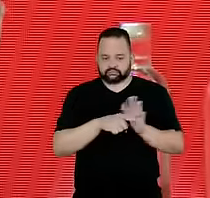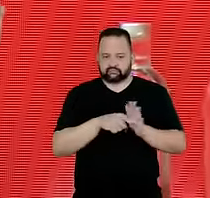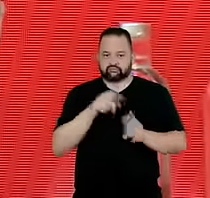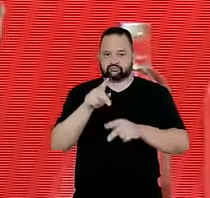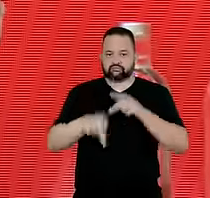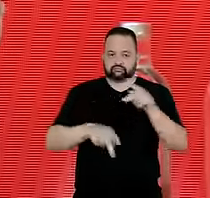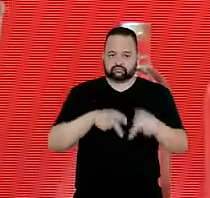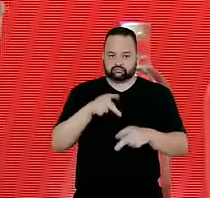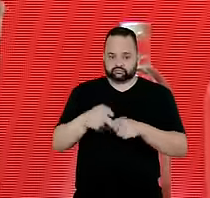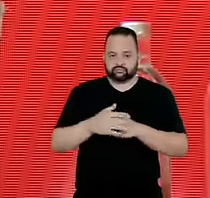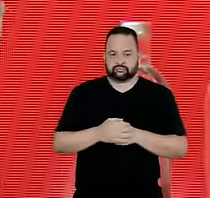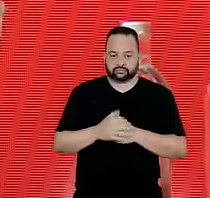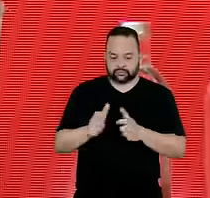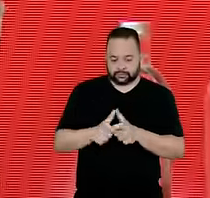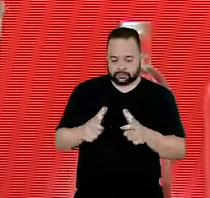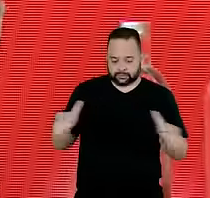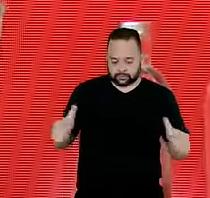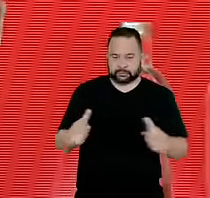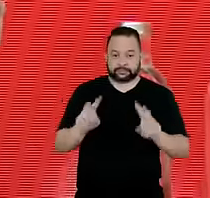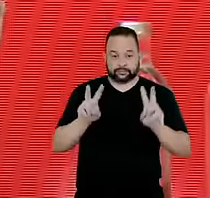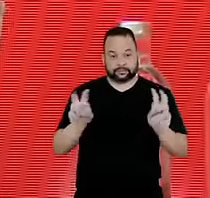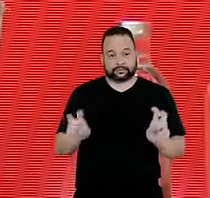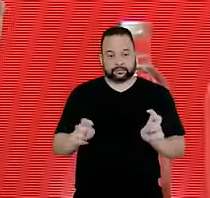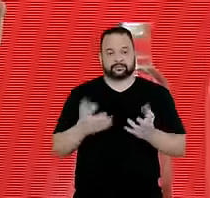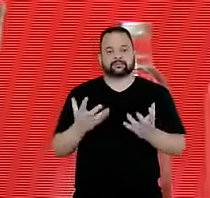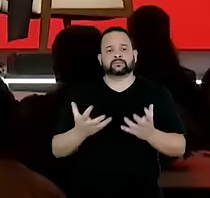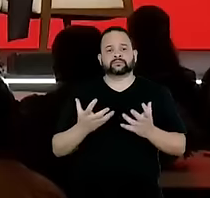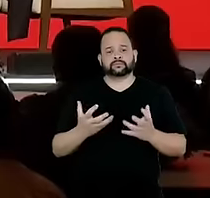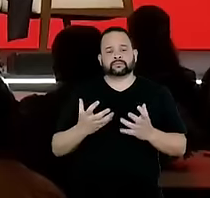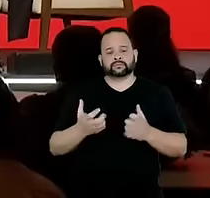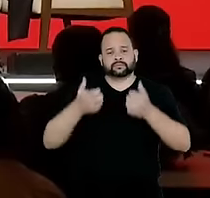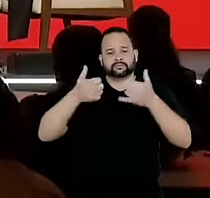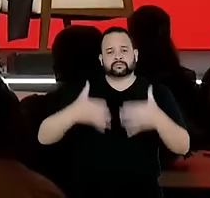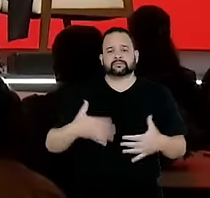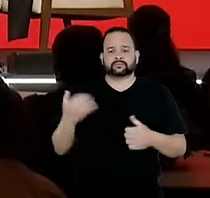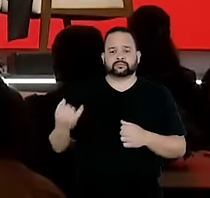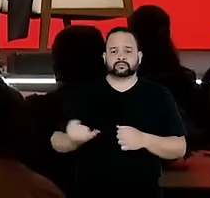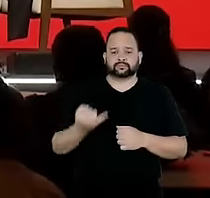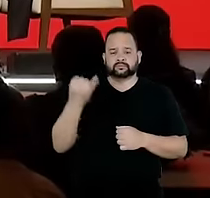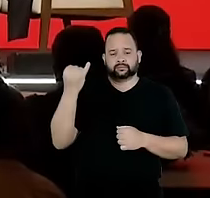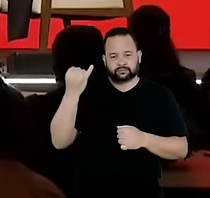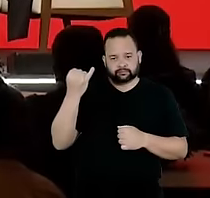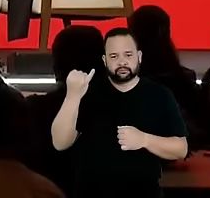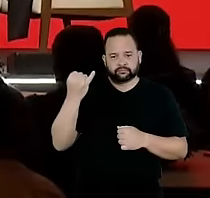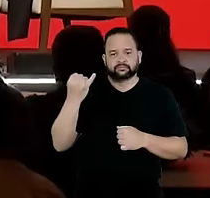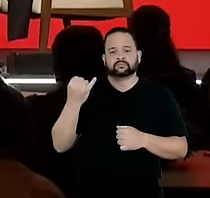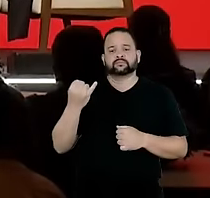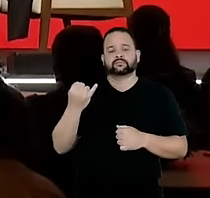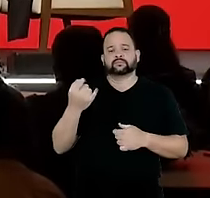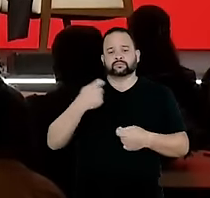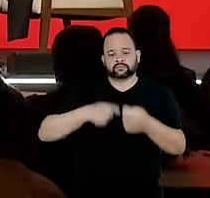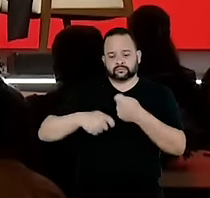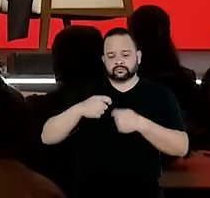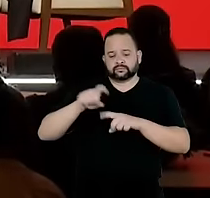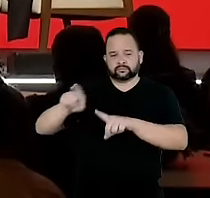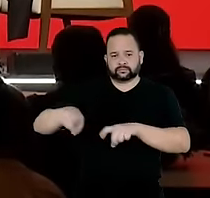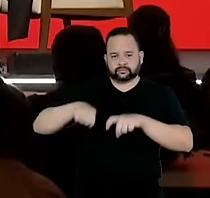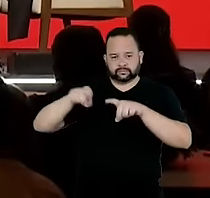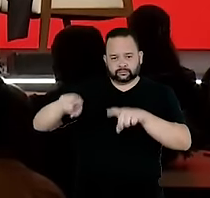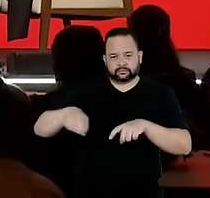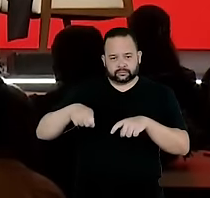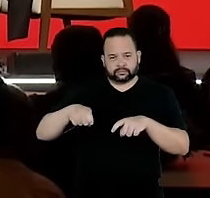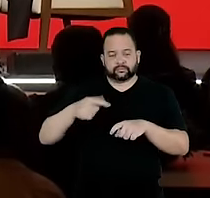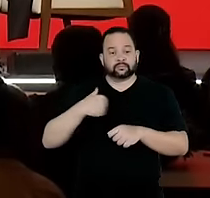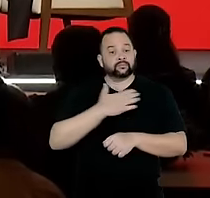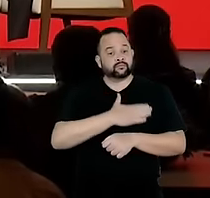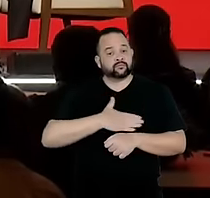eh eu queria muito exaltar um papel importante do Mercado de Capitais pro agronegócio né Eu gosto de dizer que